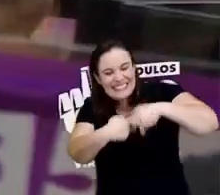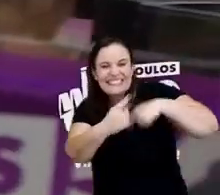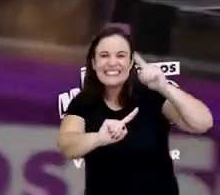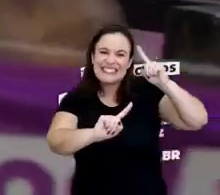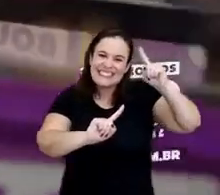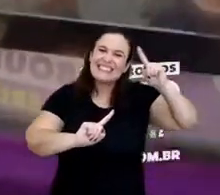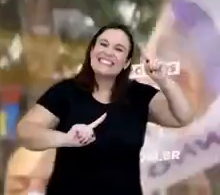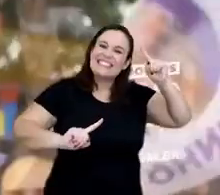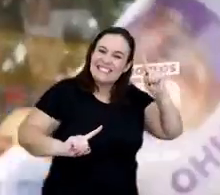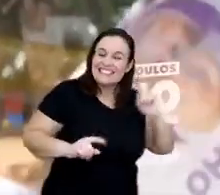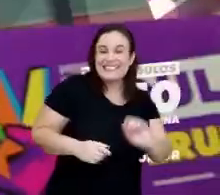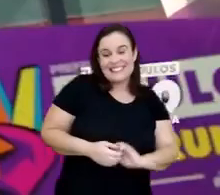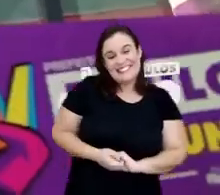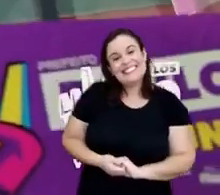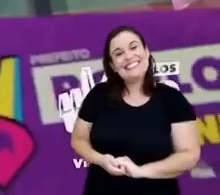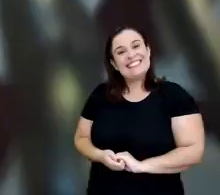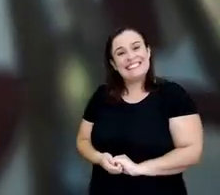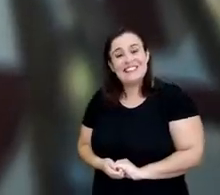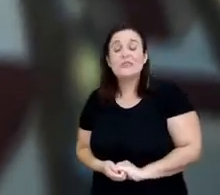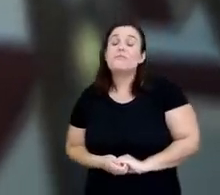eleição.